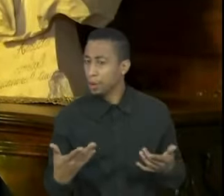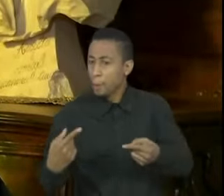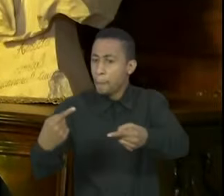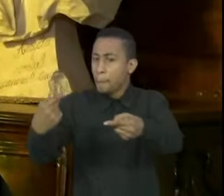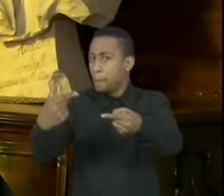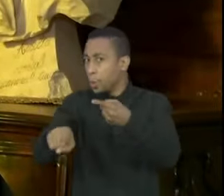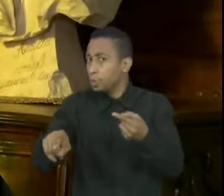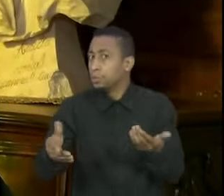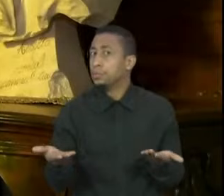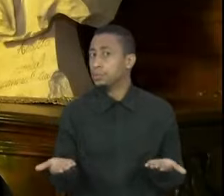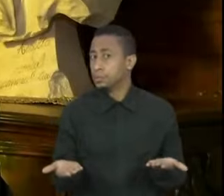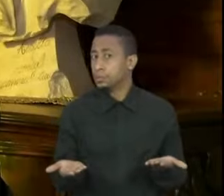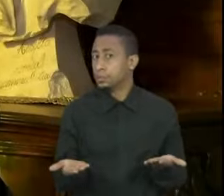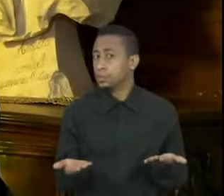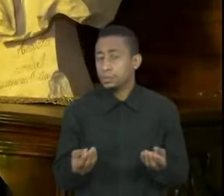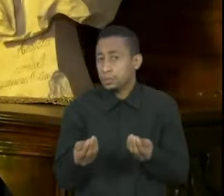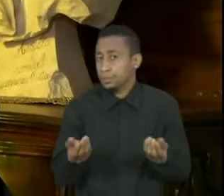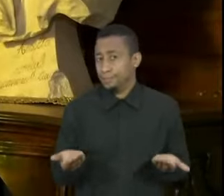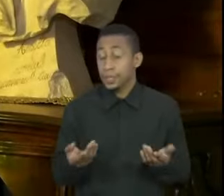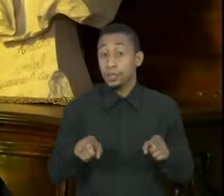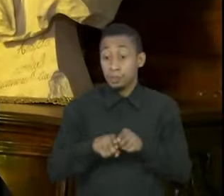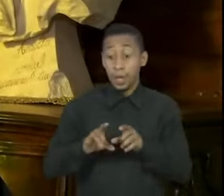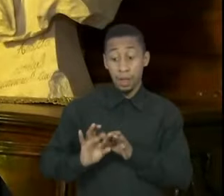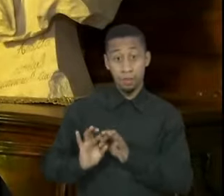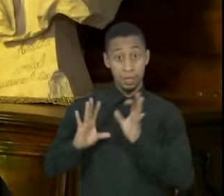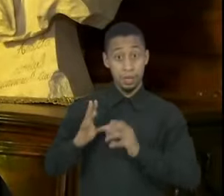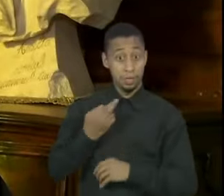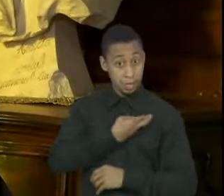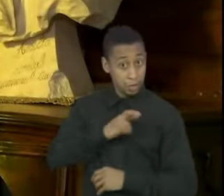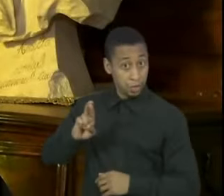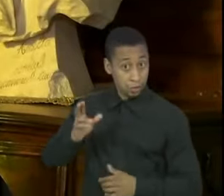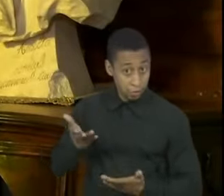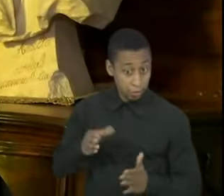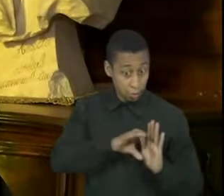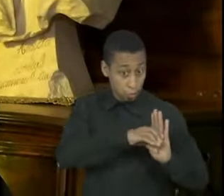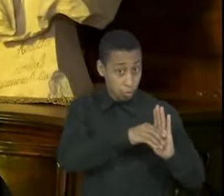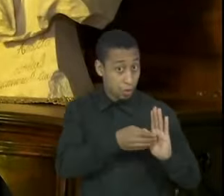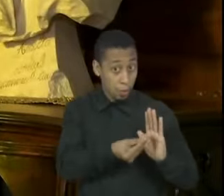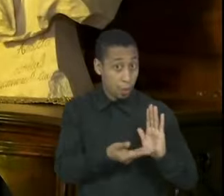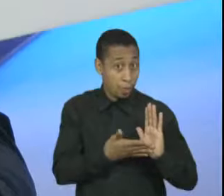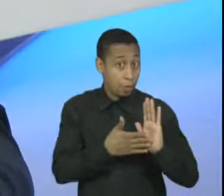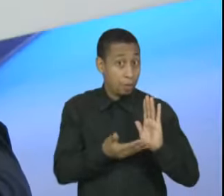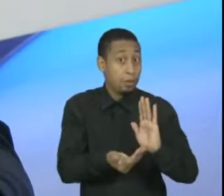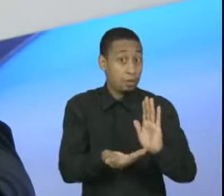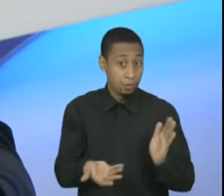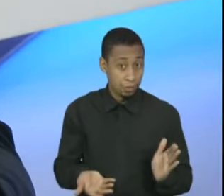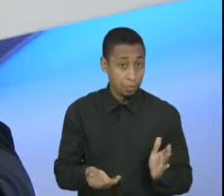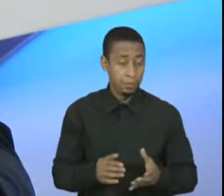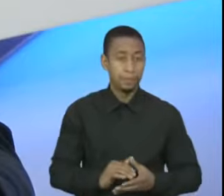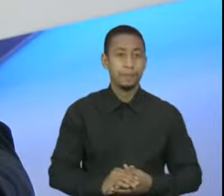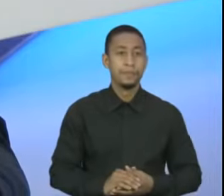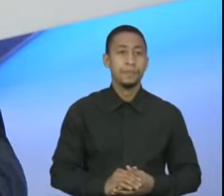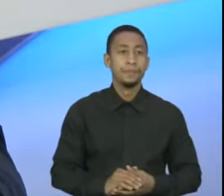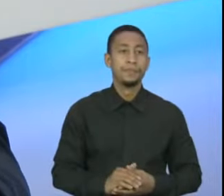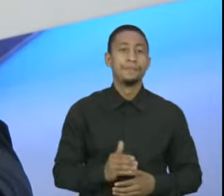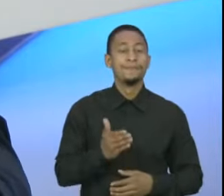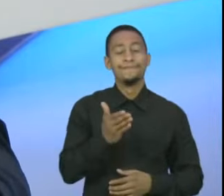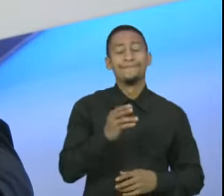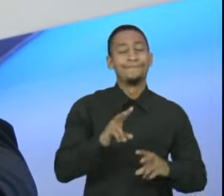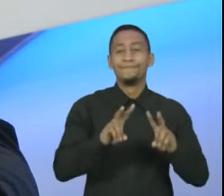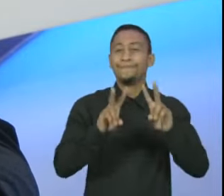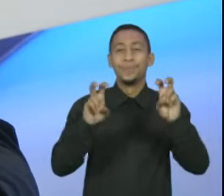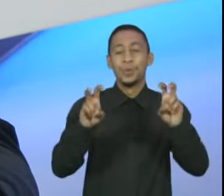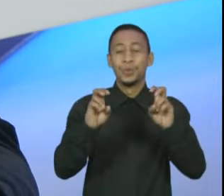Brasileira e como a liberdade religiosa com efeito o Diego Bom dia Lu gostaria de falar sobre